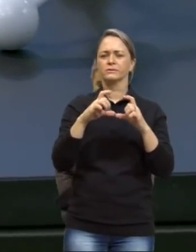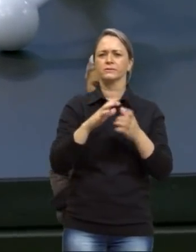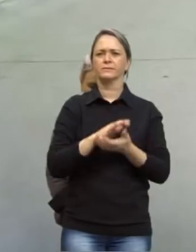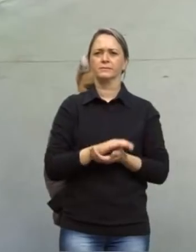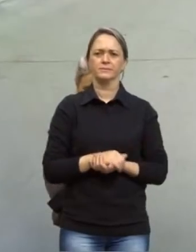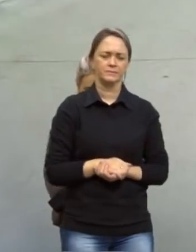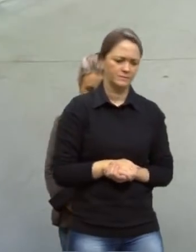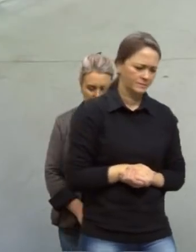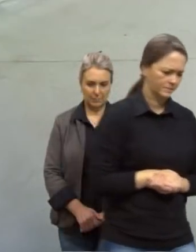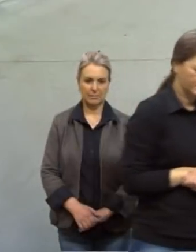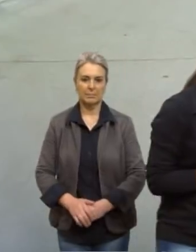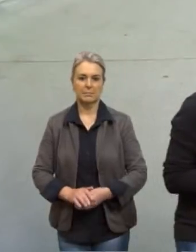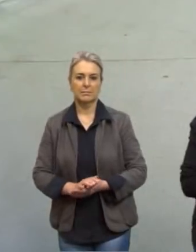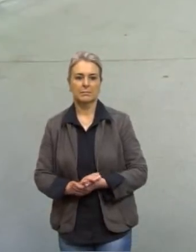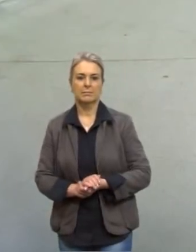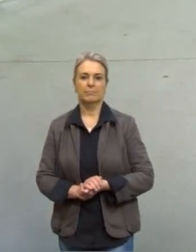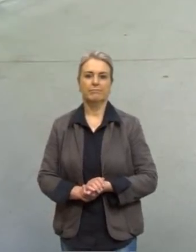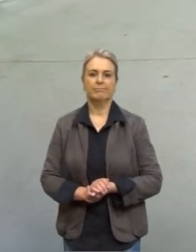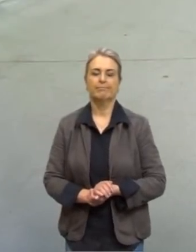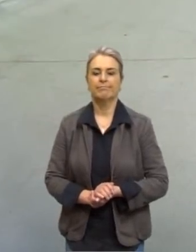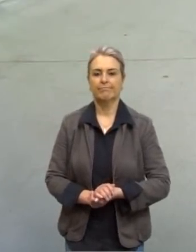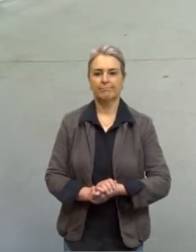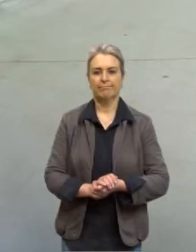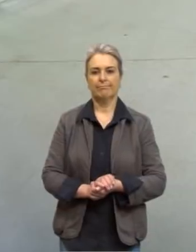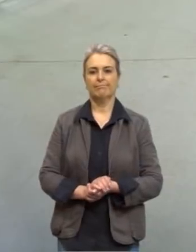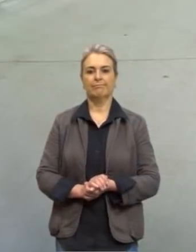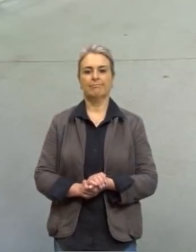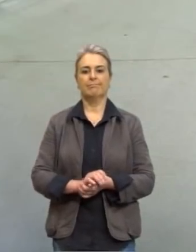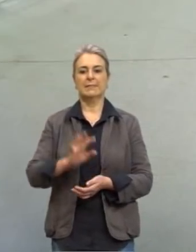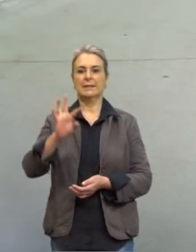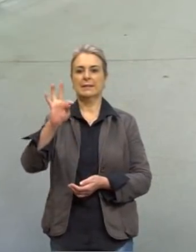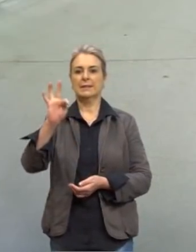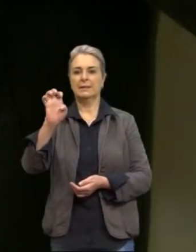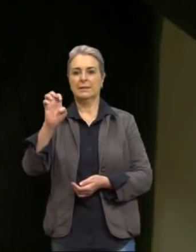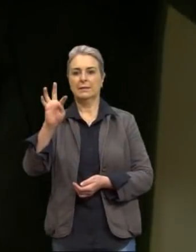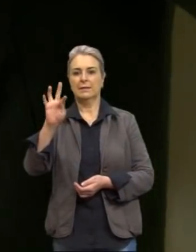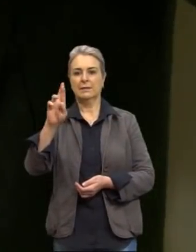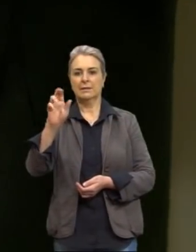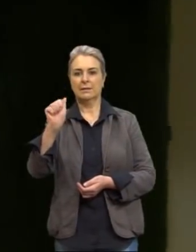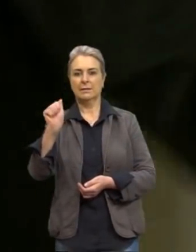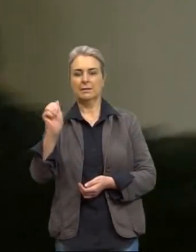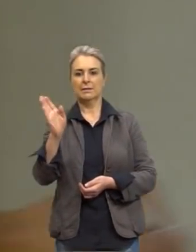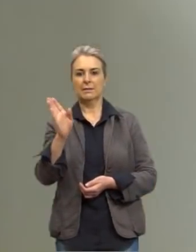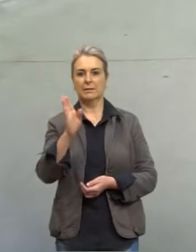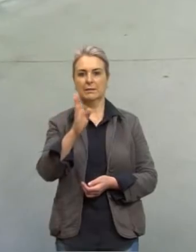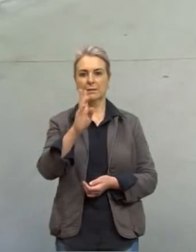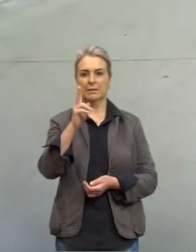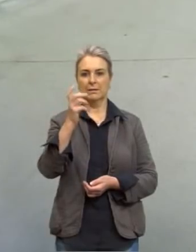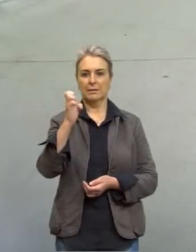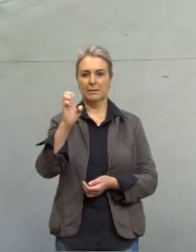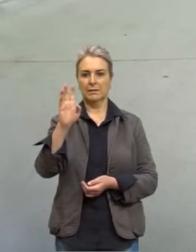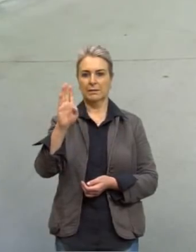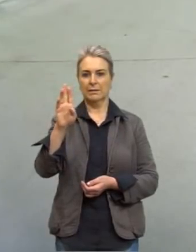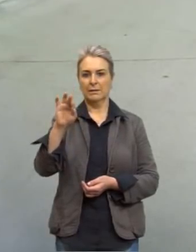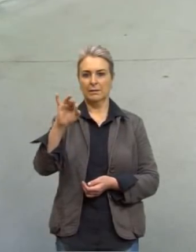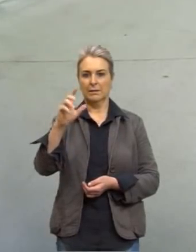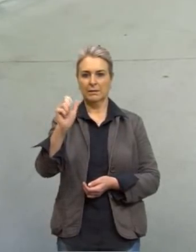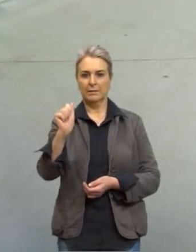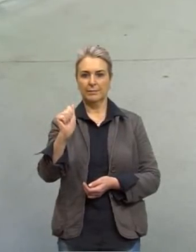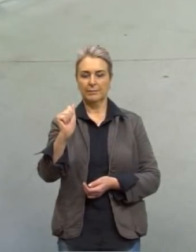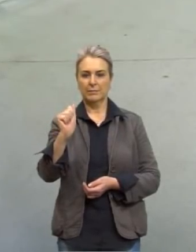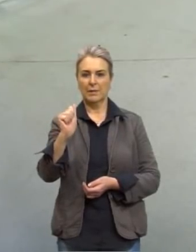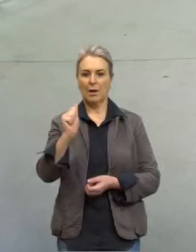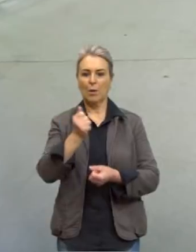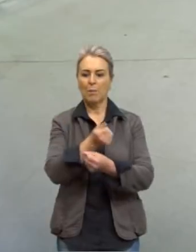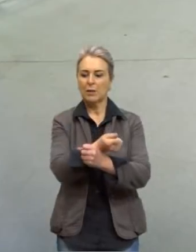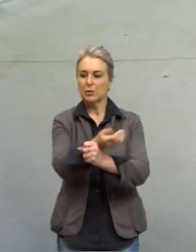ah tá petra é brincar é a geometria é a melhor